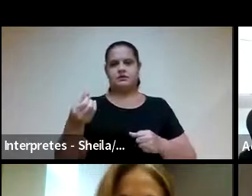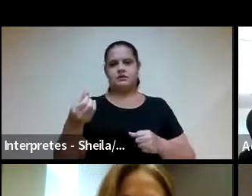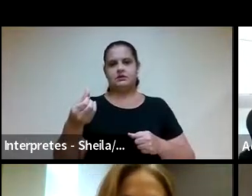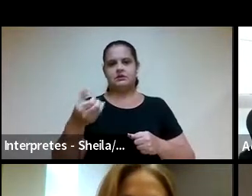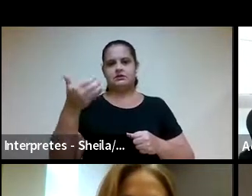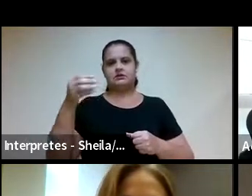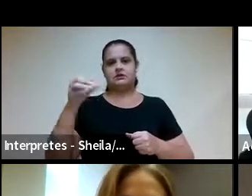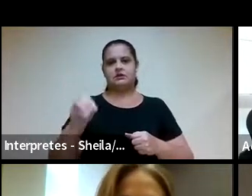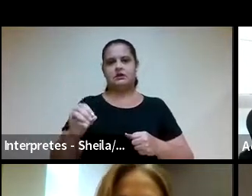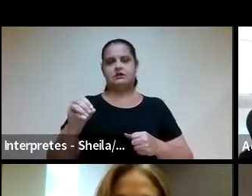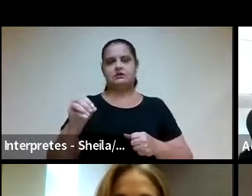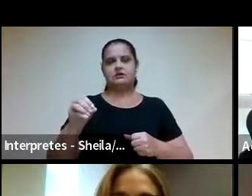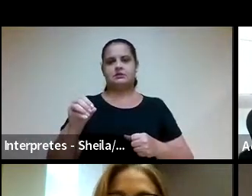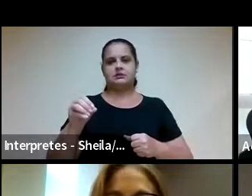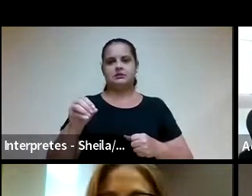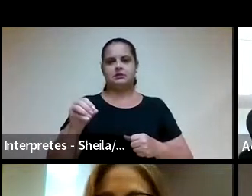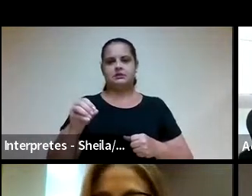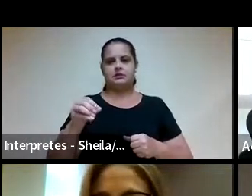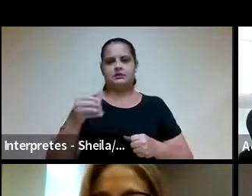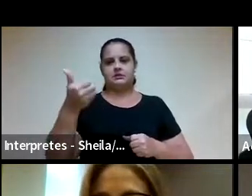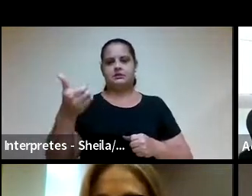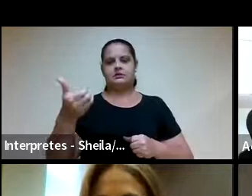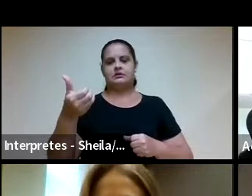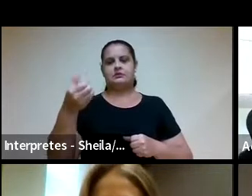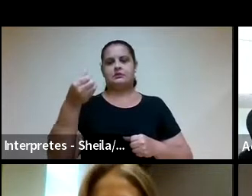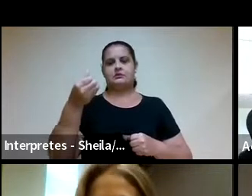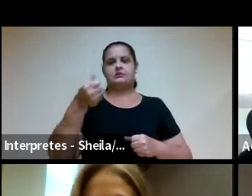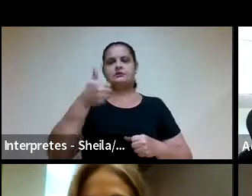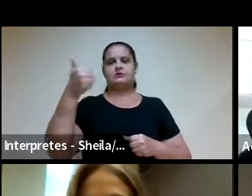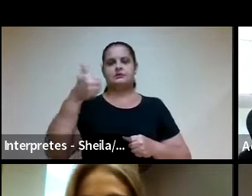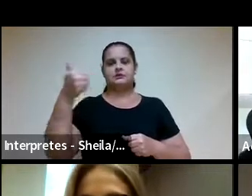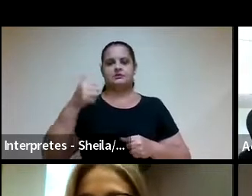06-10-611-809, o juiz eleitoral...